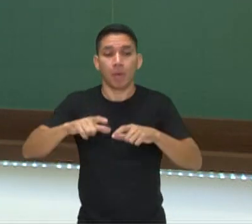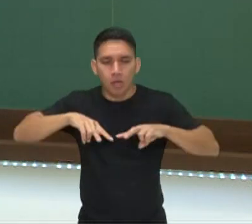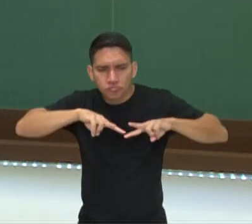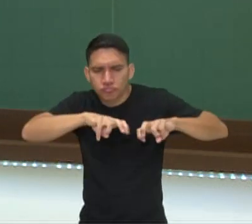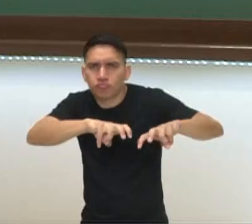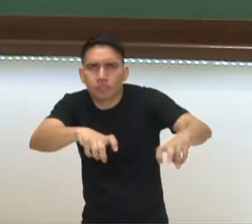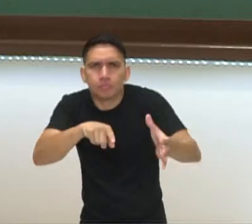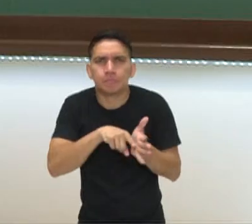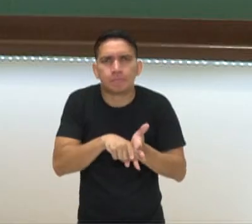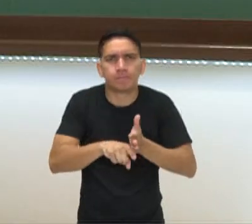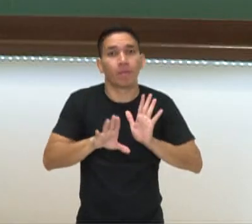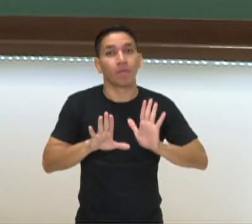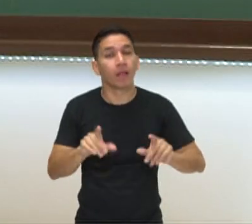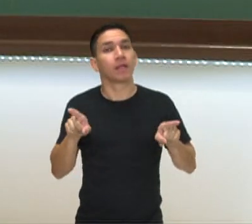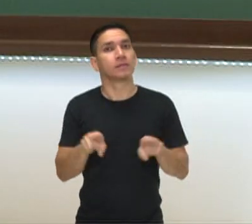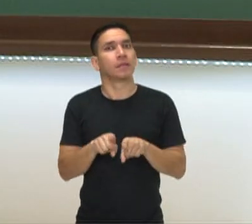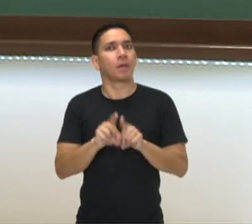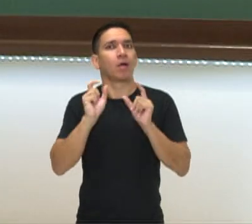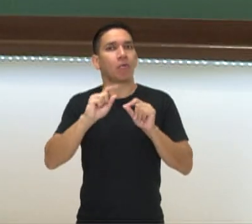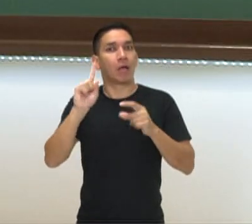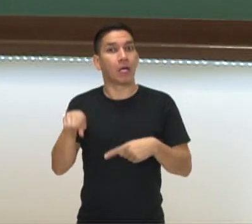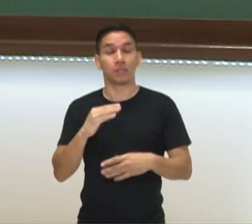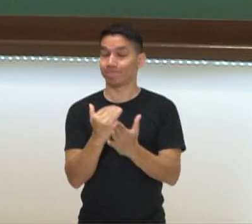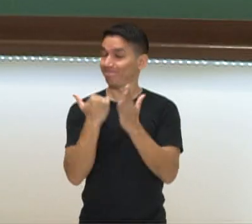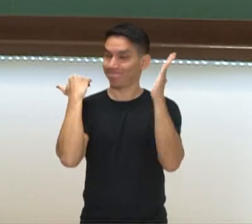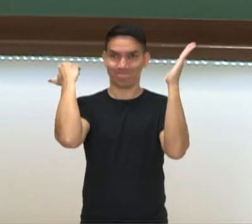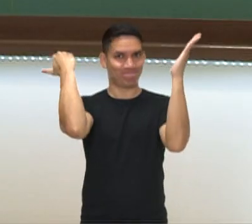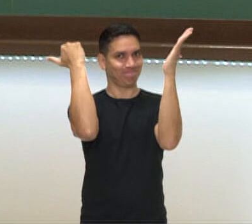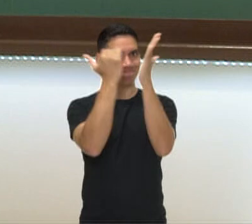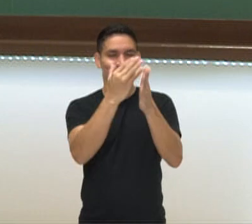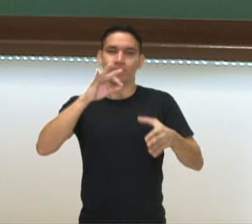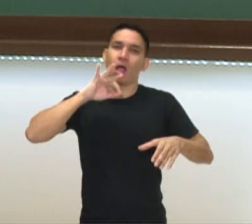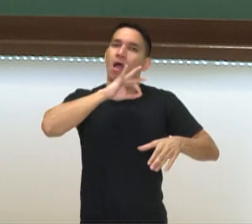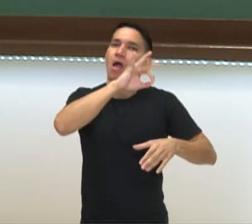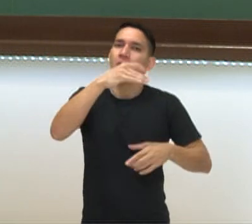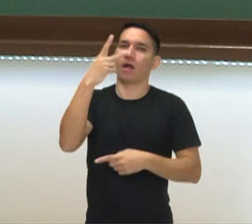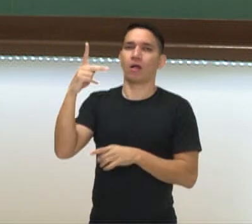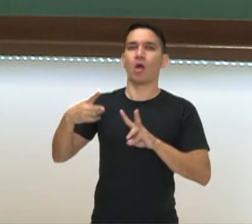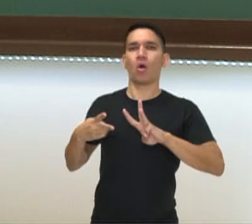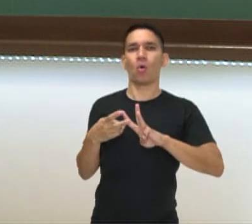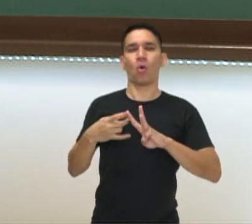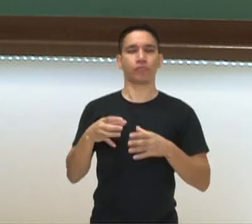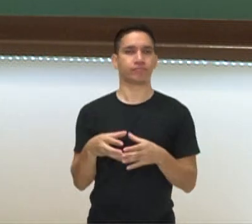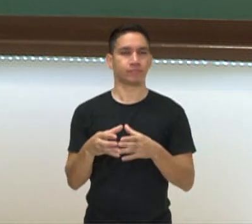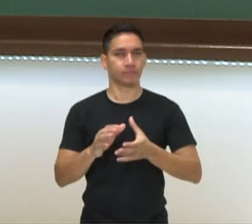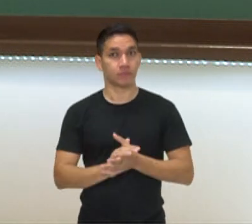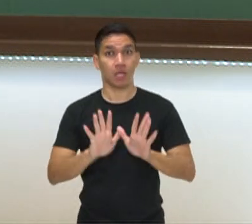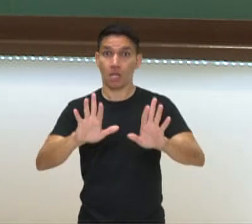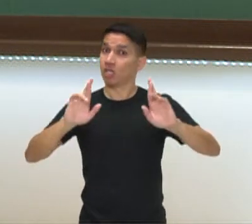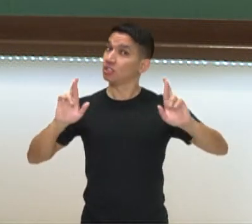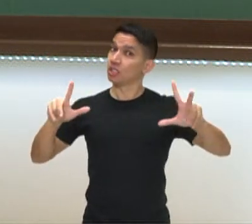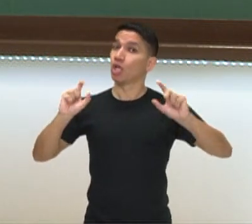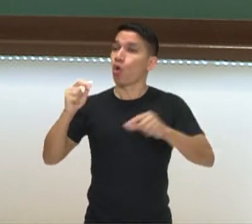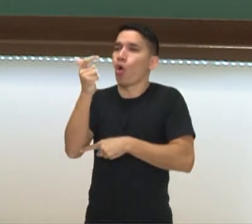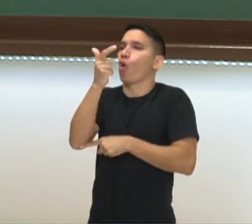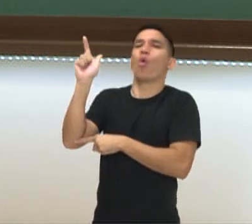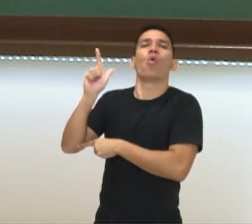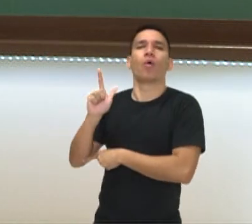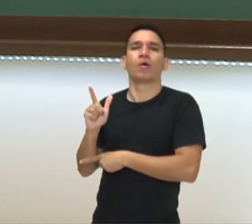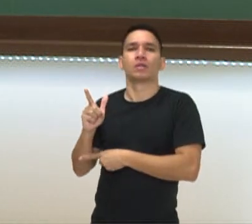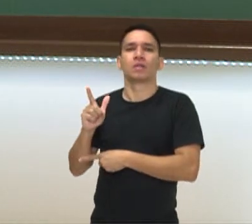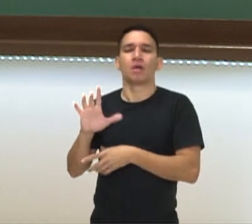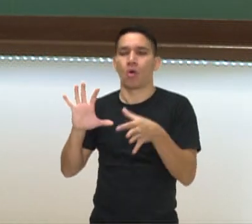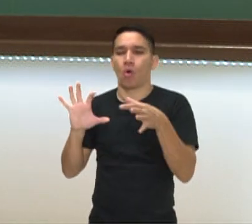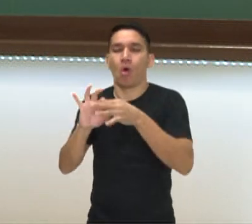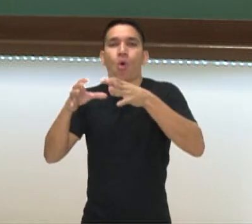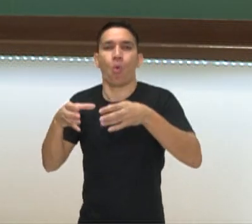arqueológicos, mas são extremamente sagradas para os povos indígenas. Então, ao contrário de outras matrizes